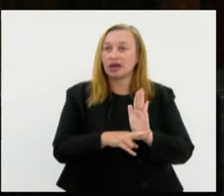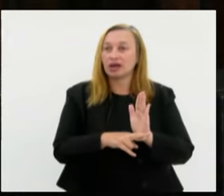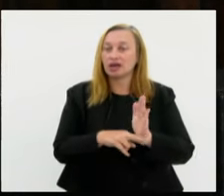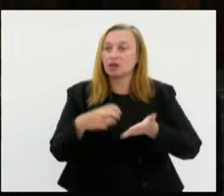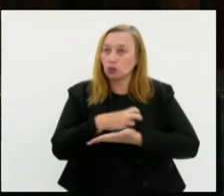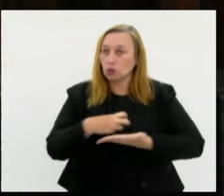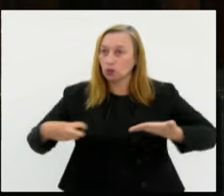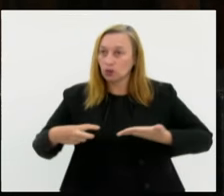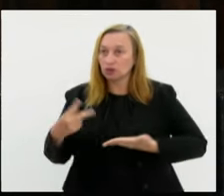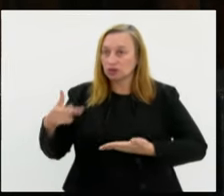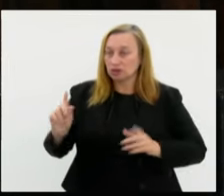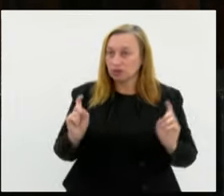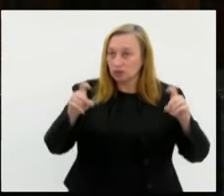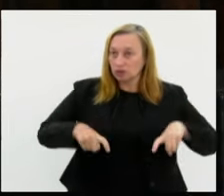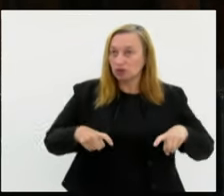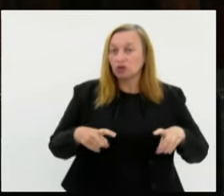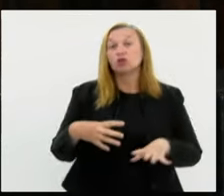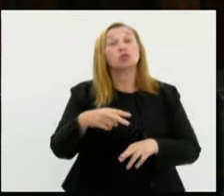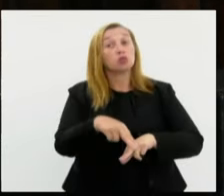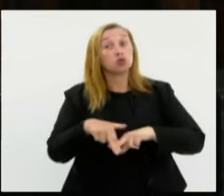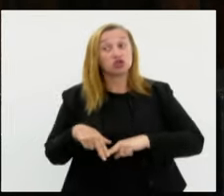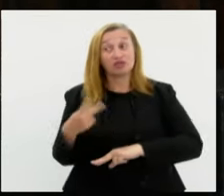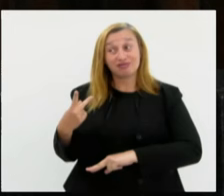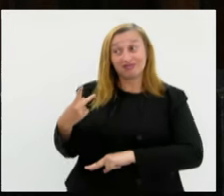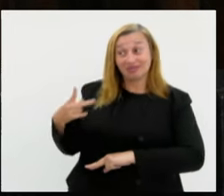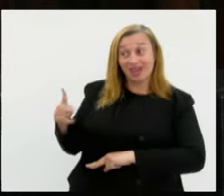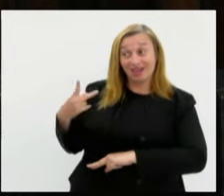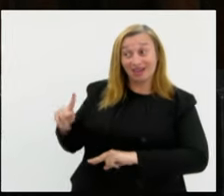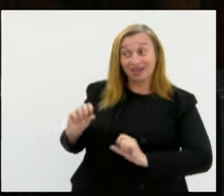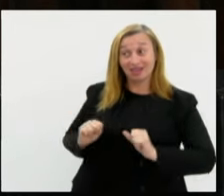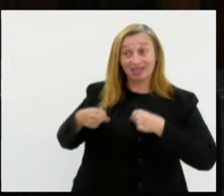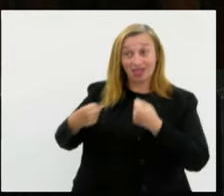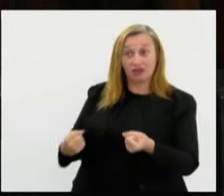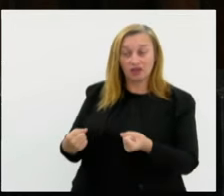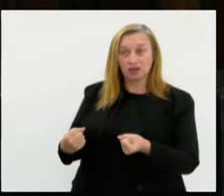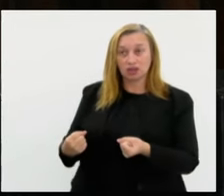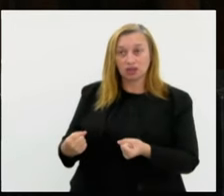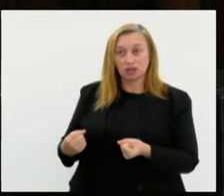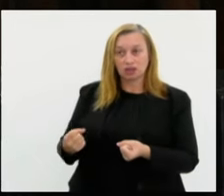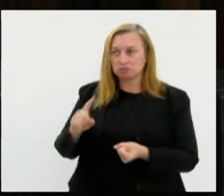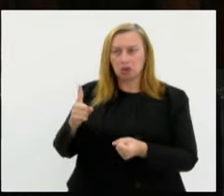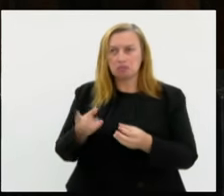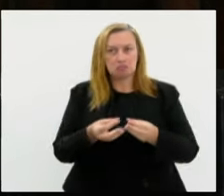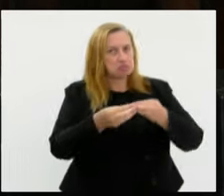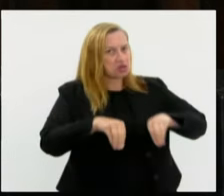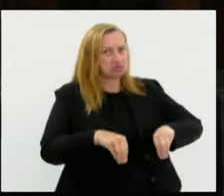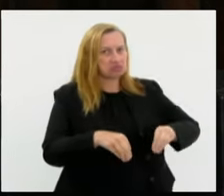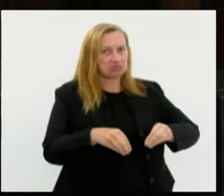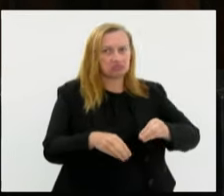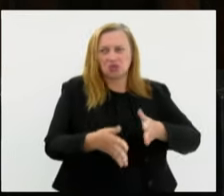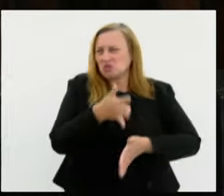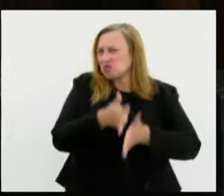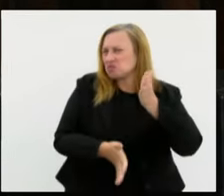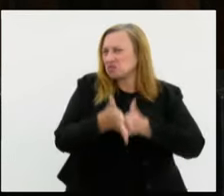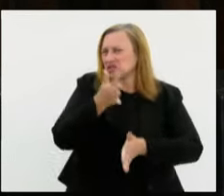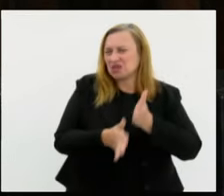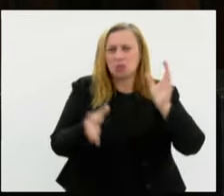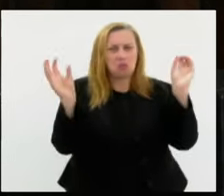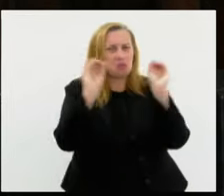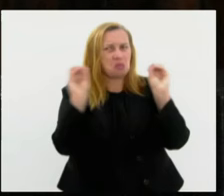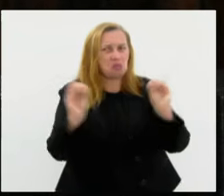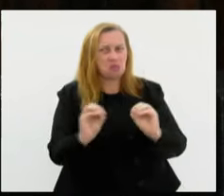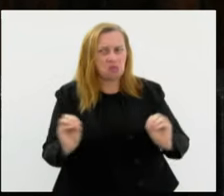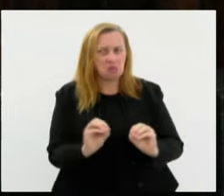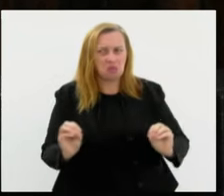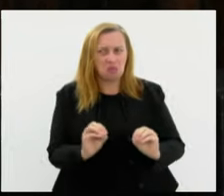sentido de que, pelas razões dela expostas na sua defesa, ela não estaria prejudicando, atrapalhando, criando qualquer tipo de óbice ou obstáculo